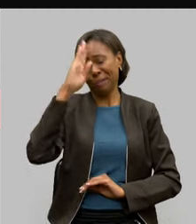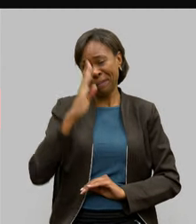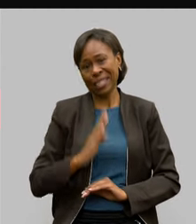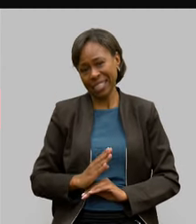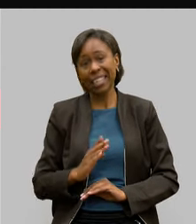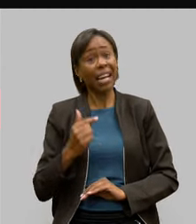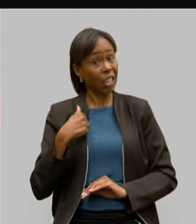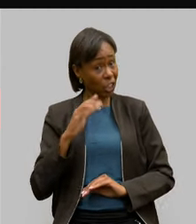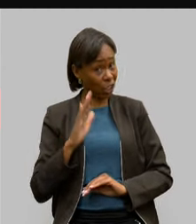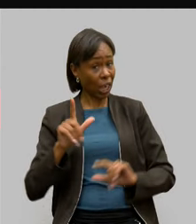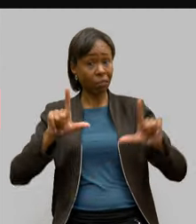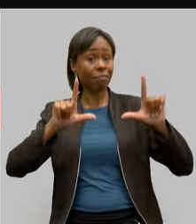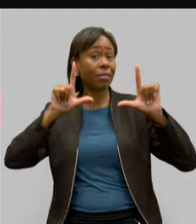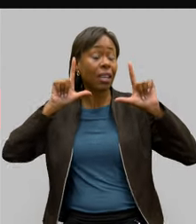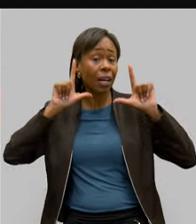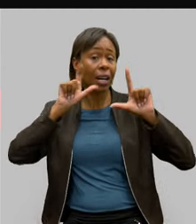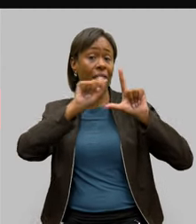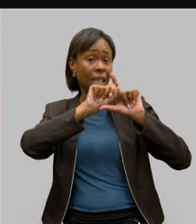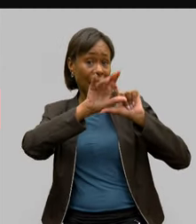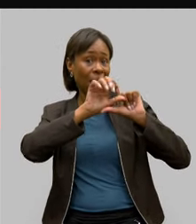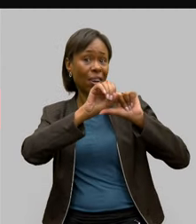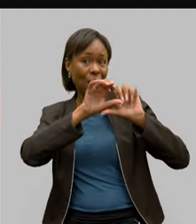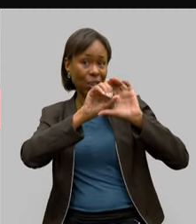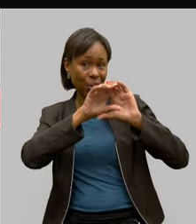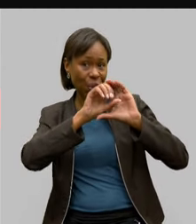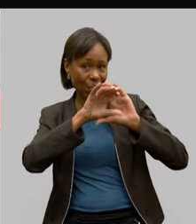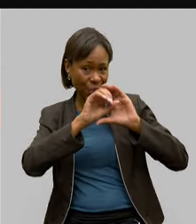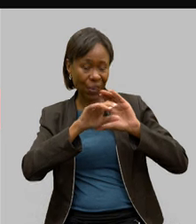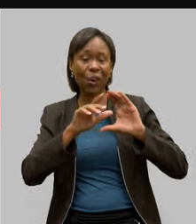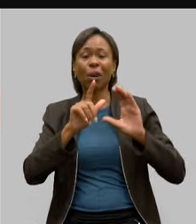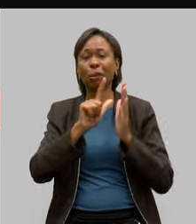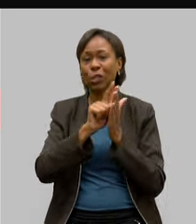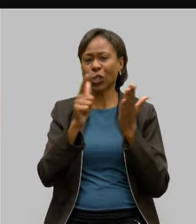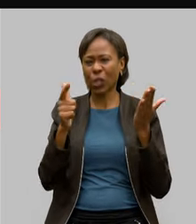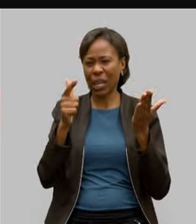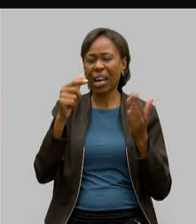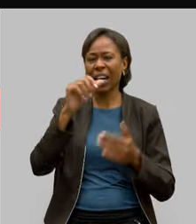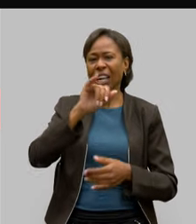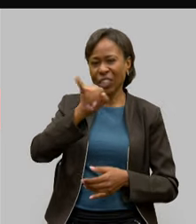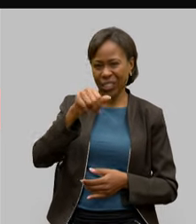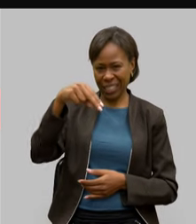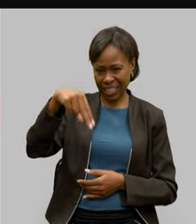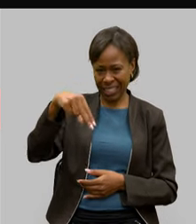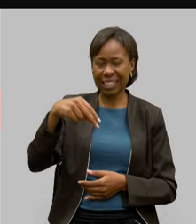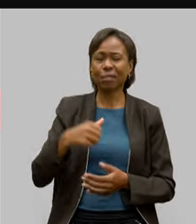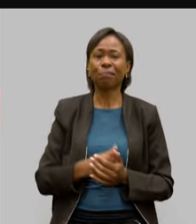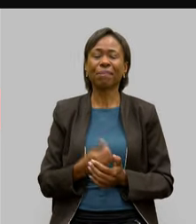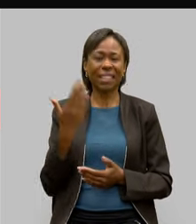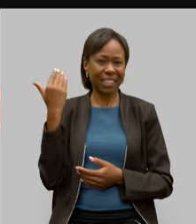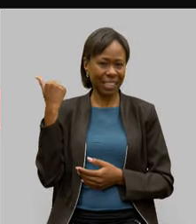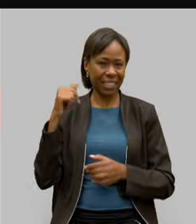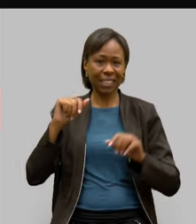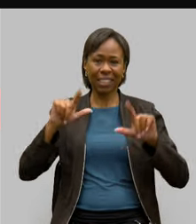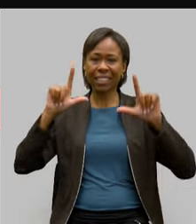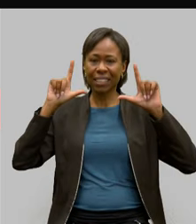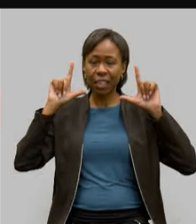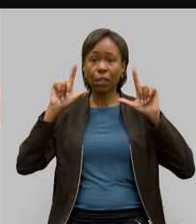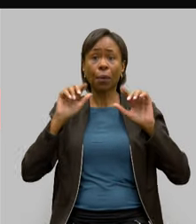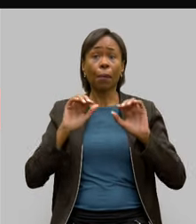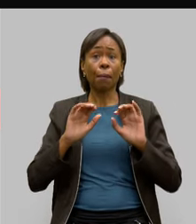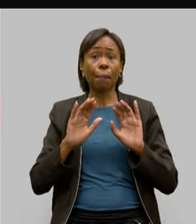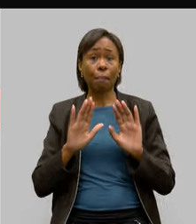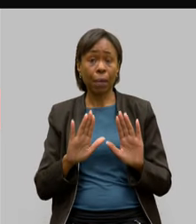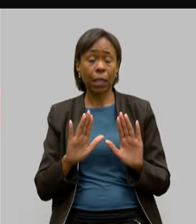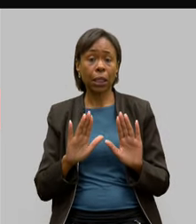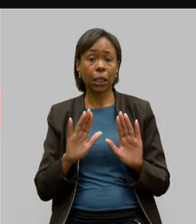Globo aí ó eu tava na Globo aí outro dia no Jornal Nacional né Já faz um certo tempo mas justamente eh Graças a Deus não fui preso